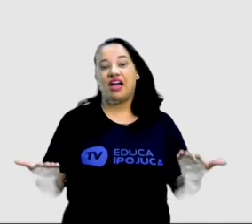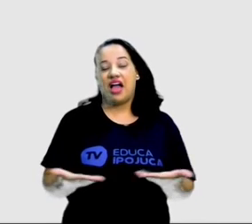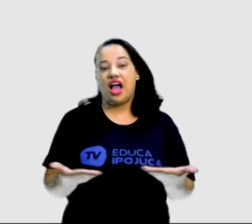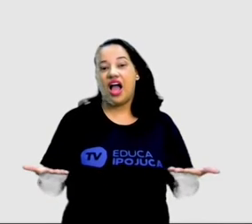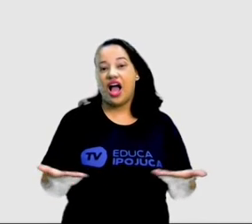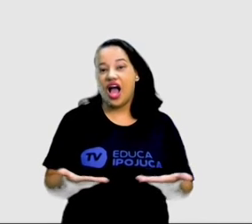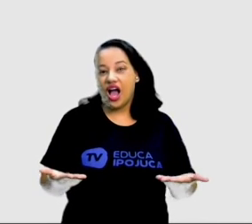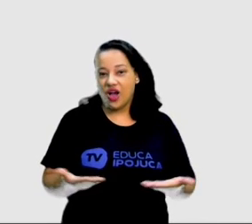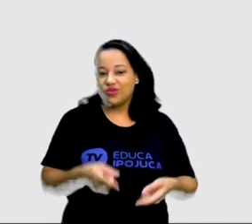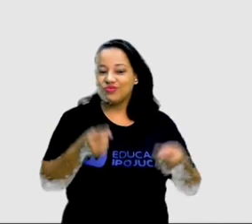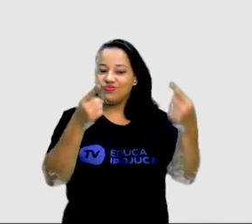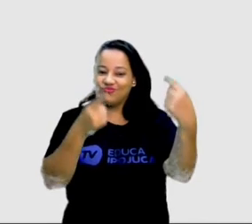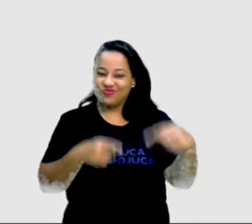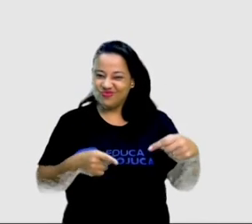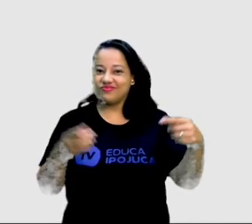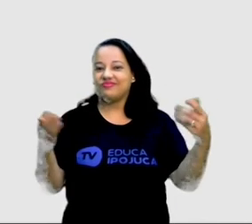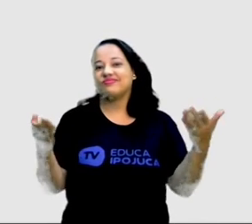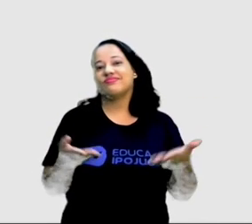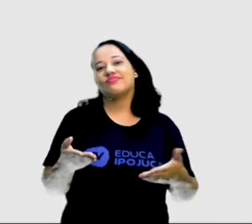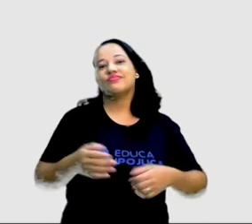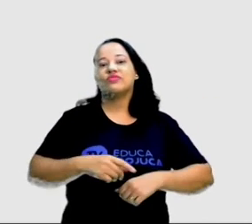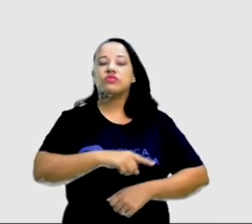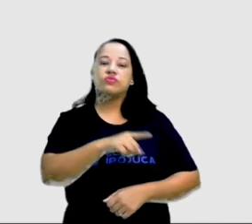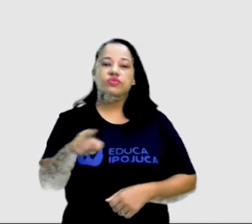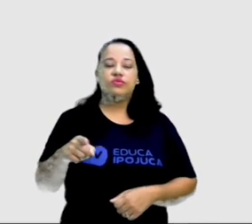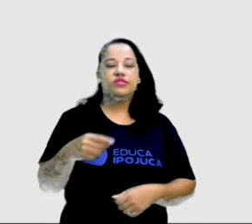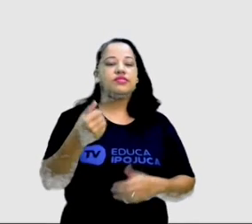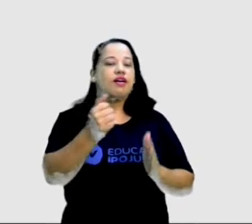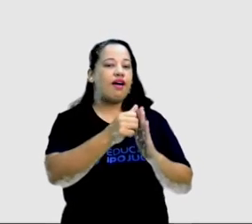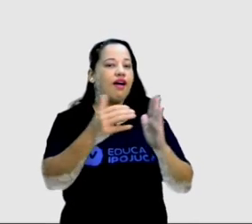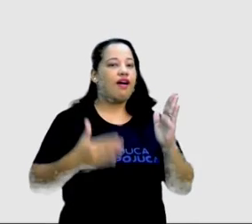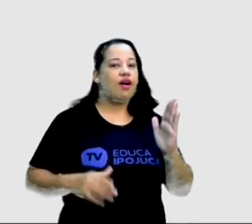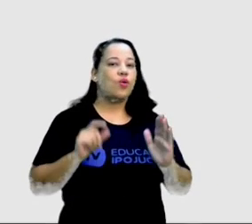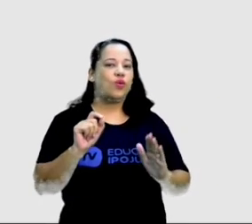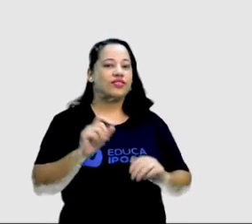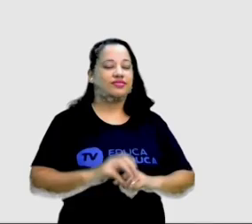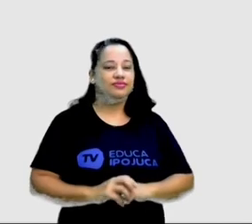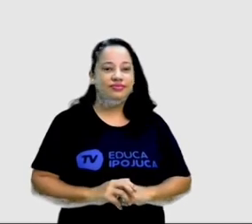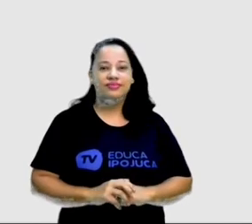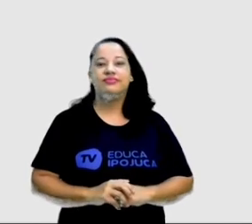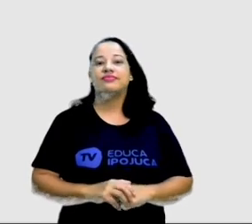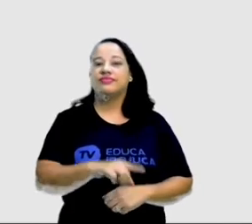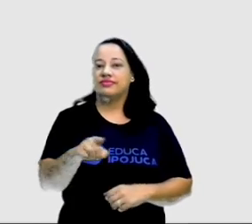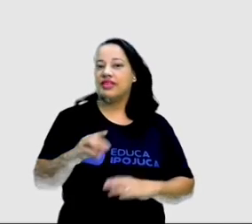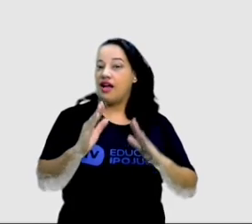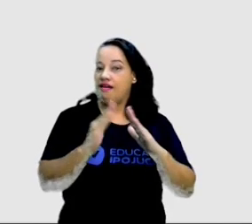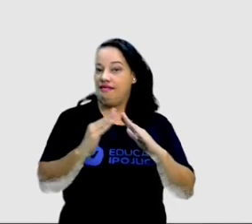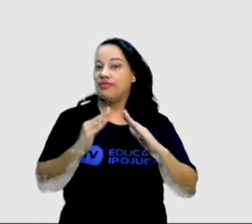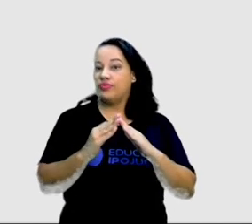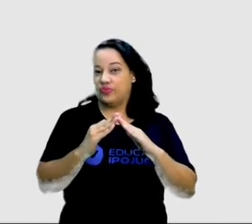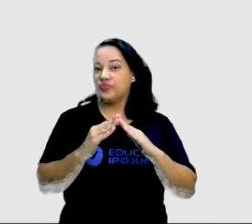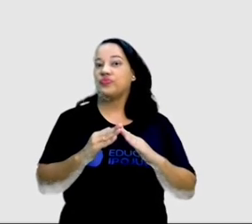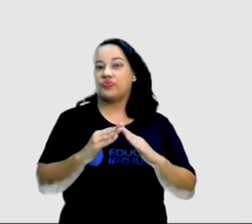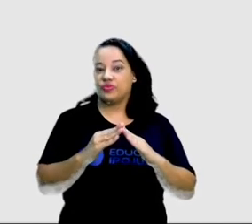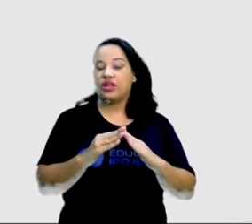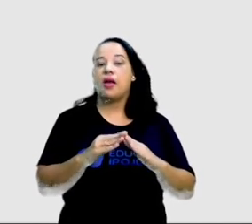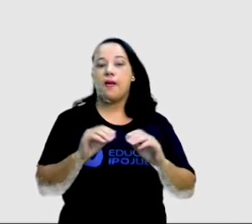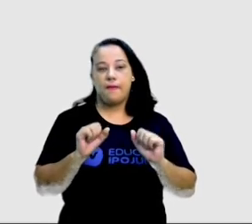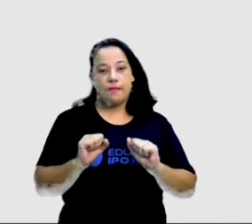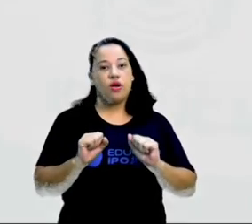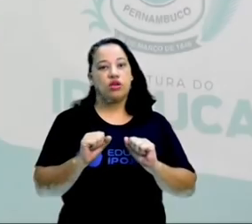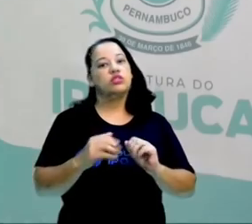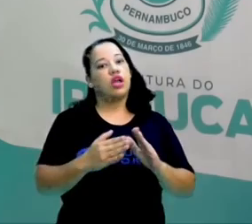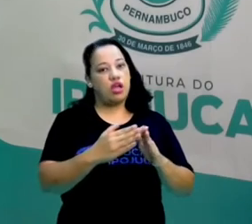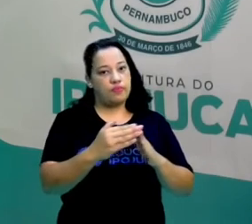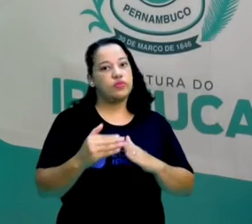Chegamos então ao nosso desafio de hoje. O que é que vocês vão fazer? Faça aí na casa de vocês, vocês podem pedir